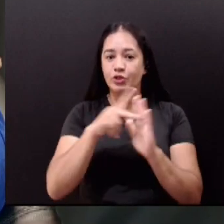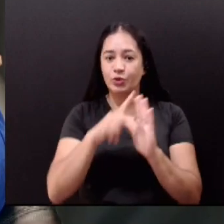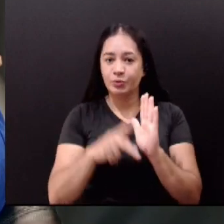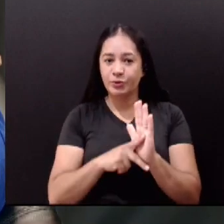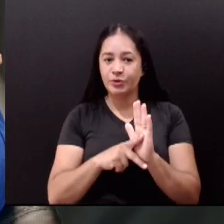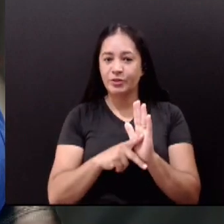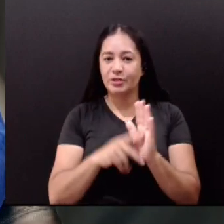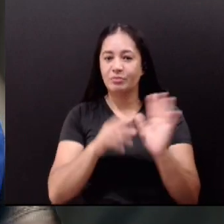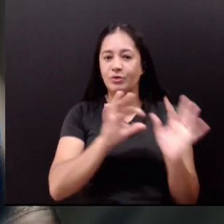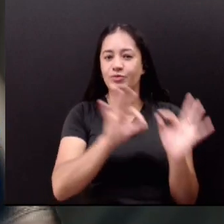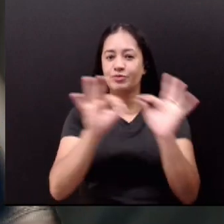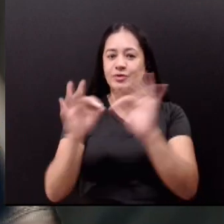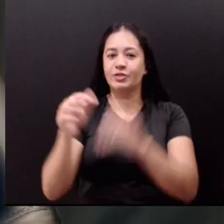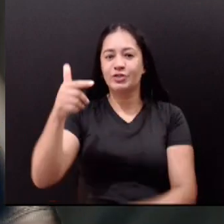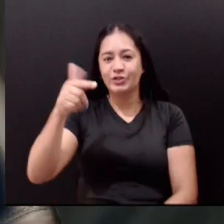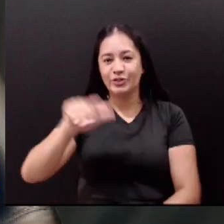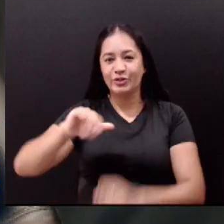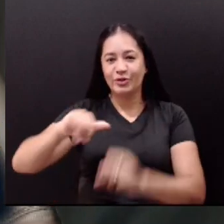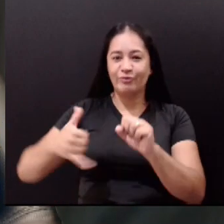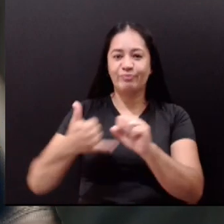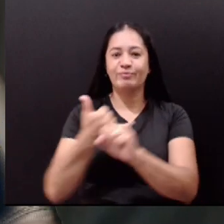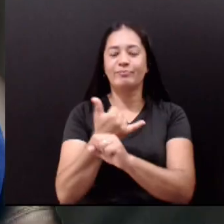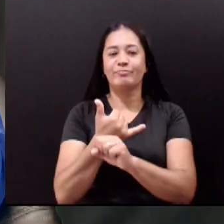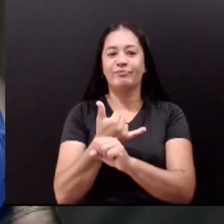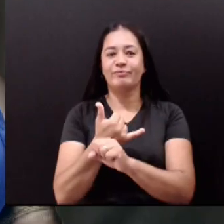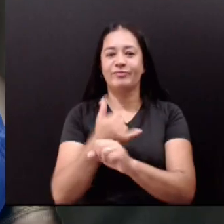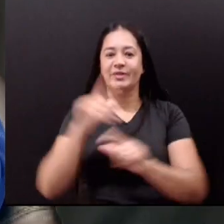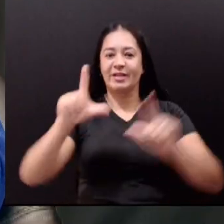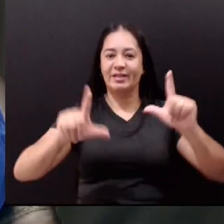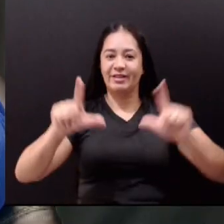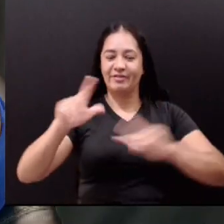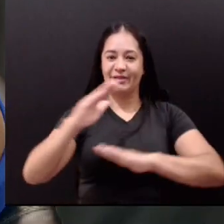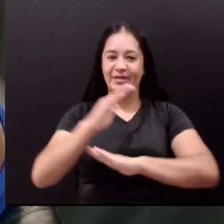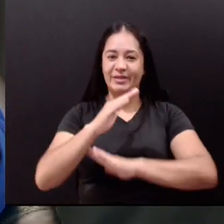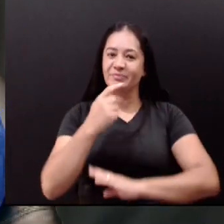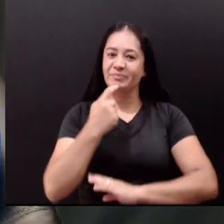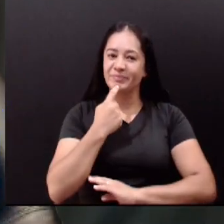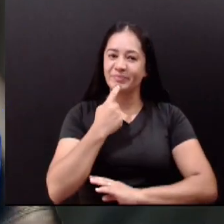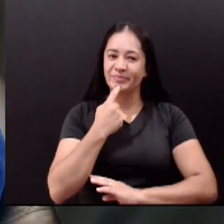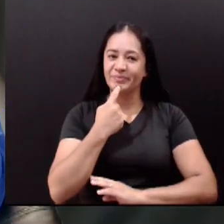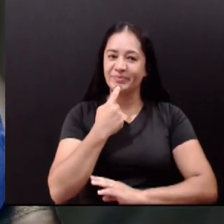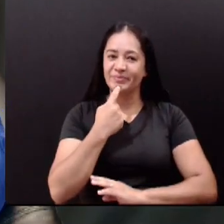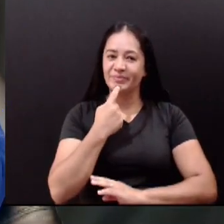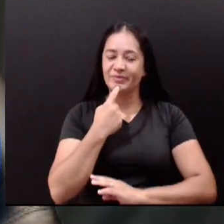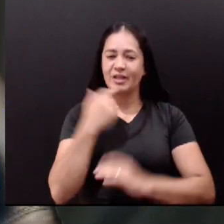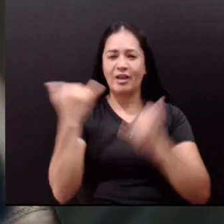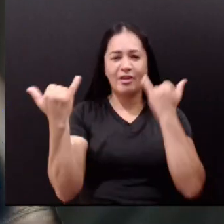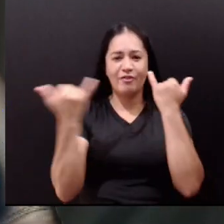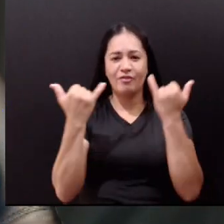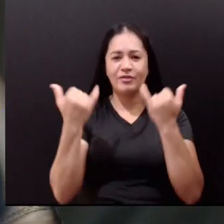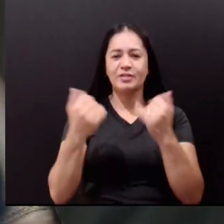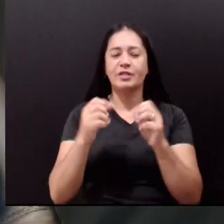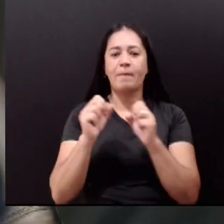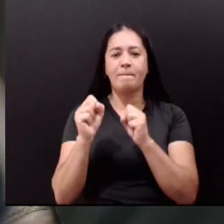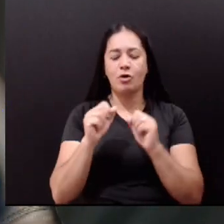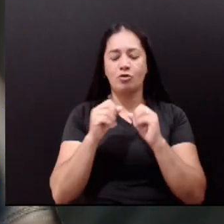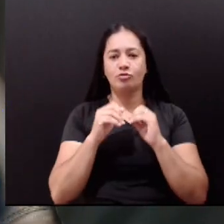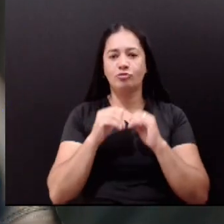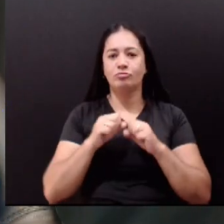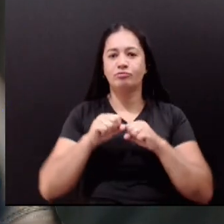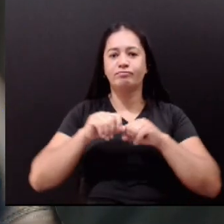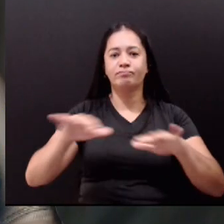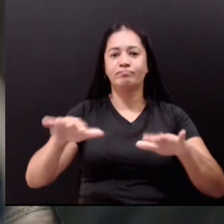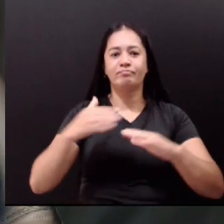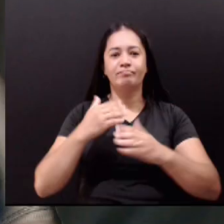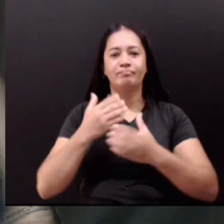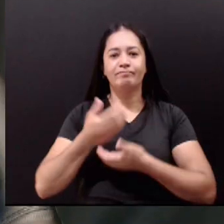YouTube para você, da TV Câmara Campinas. As informações você pode repassar aí para sua família, para os seus amigos, que são informações